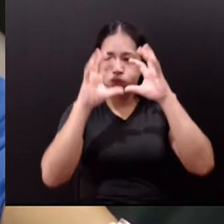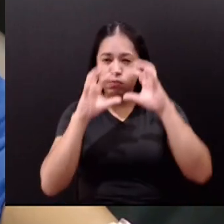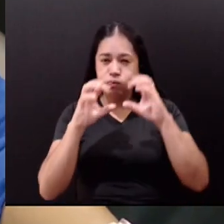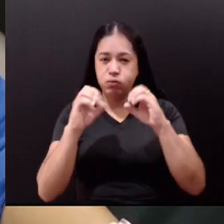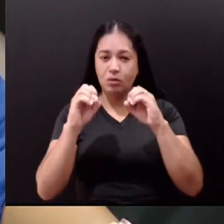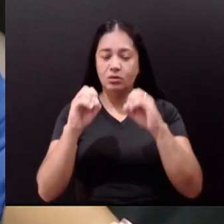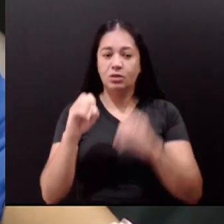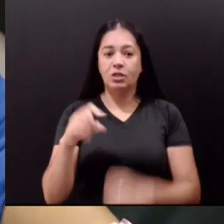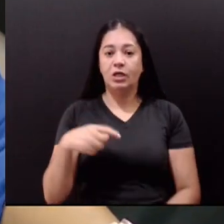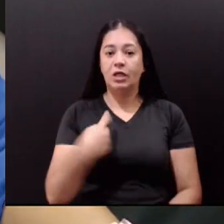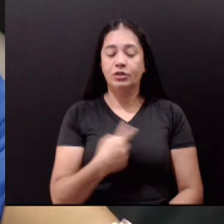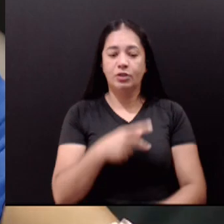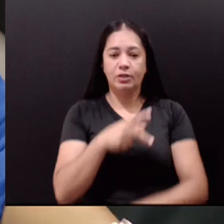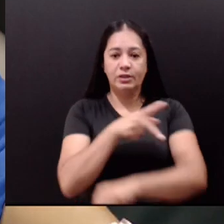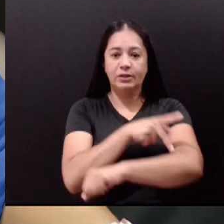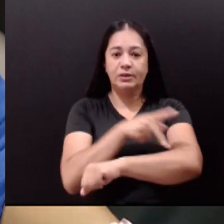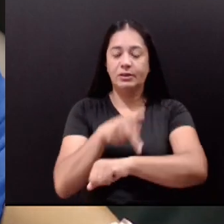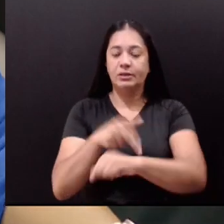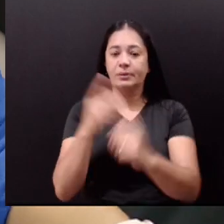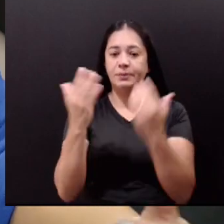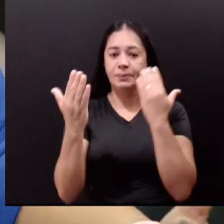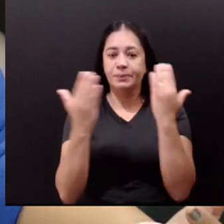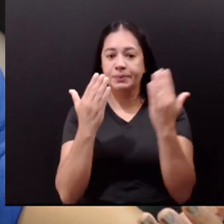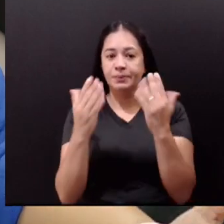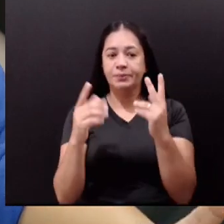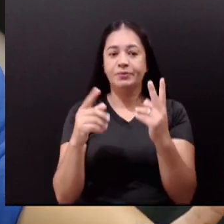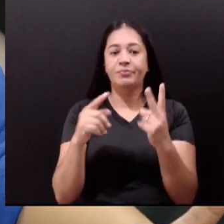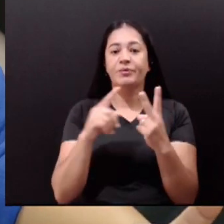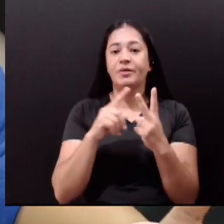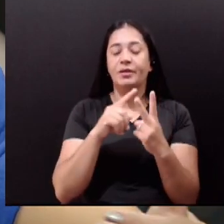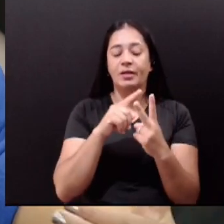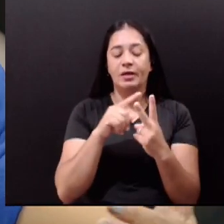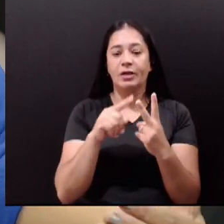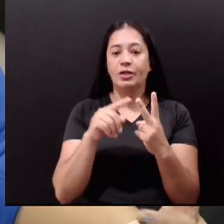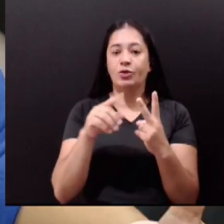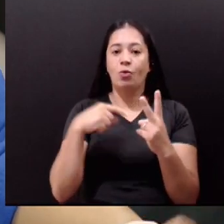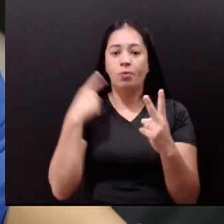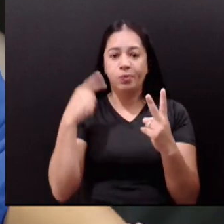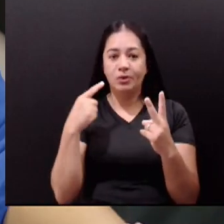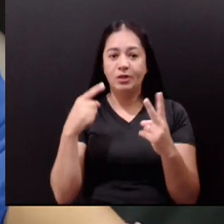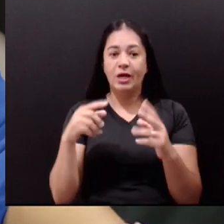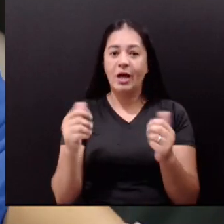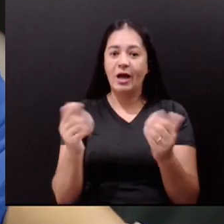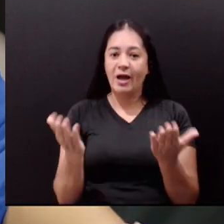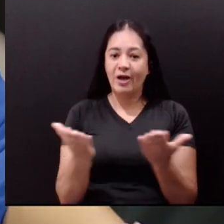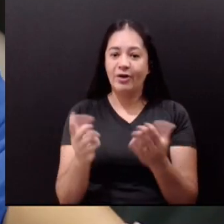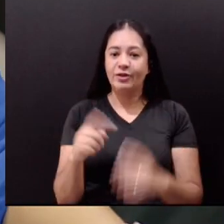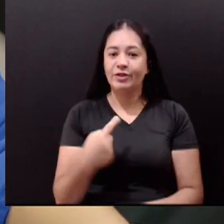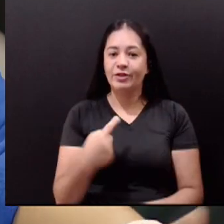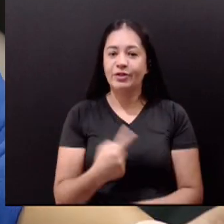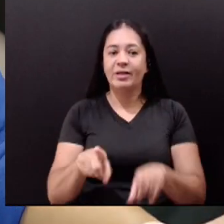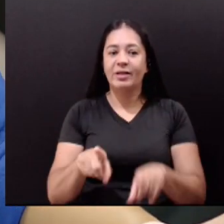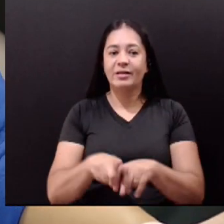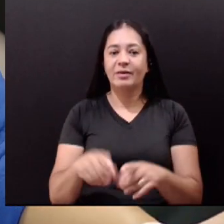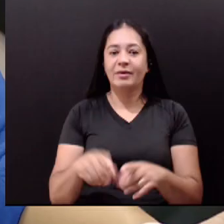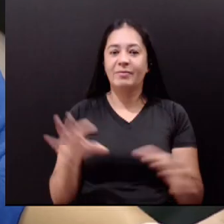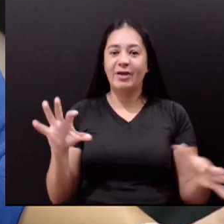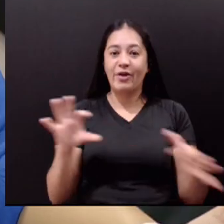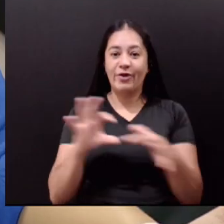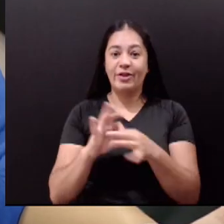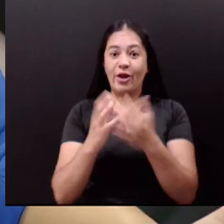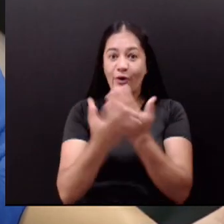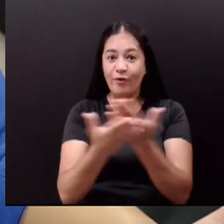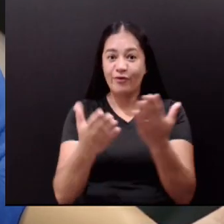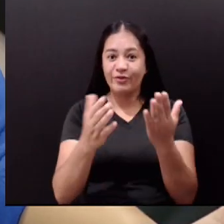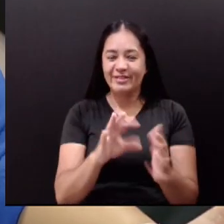psicopedagoga Luciana, o doutor Rodrigo, e agora nós estamos também conectados com você que está aí do outro lado, porque a produção está me falando que